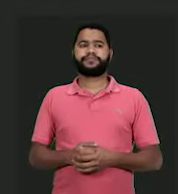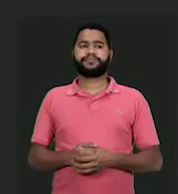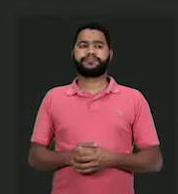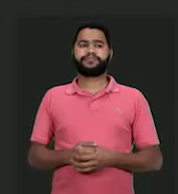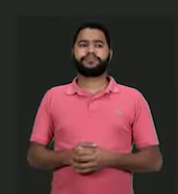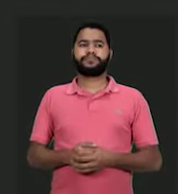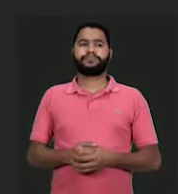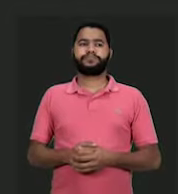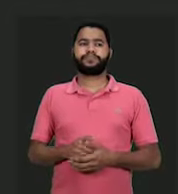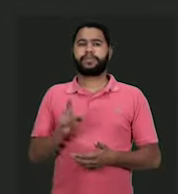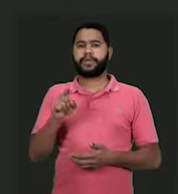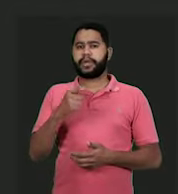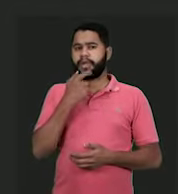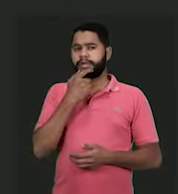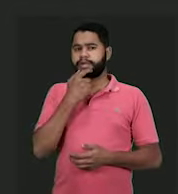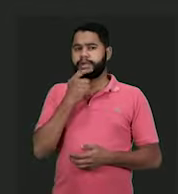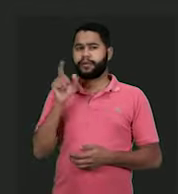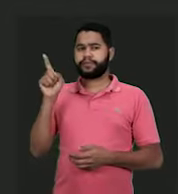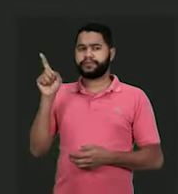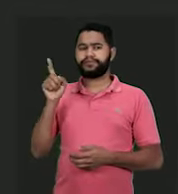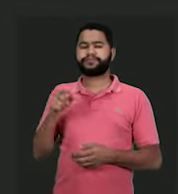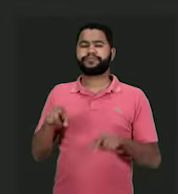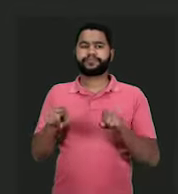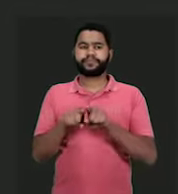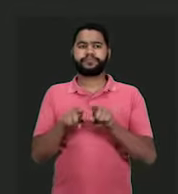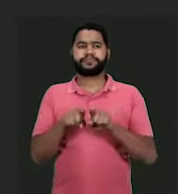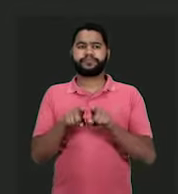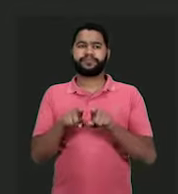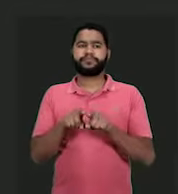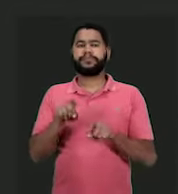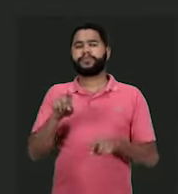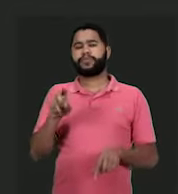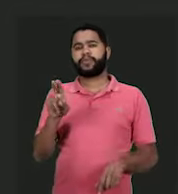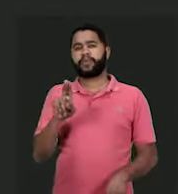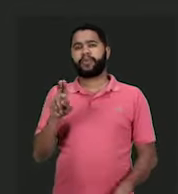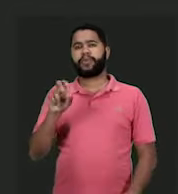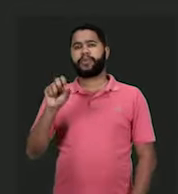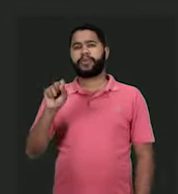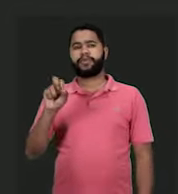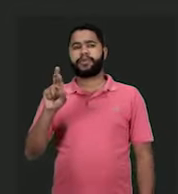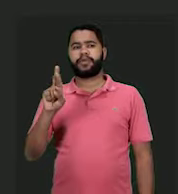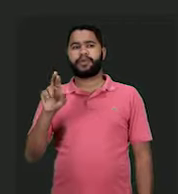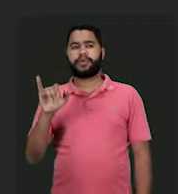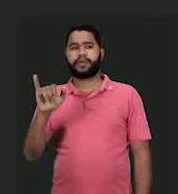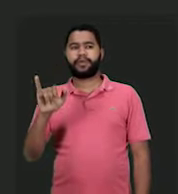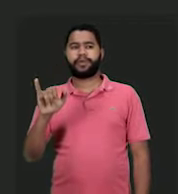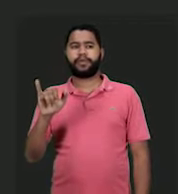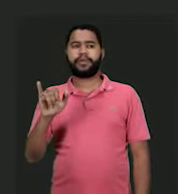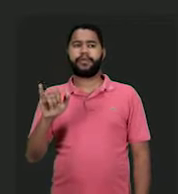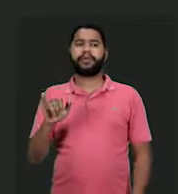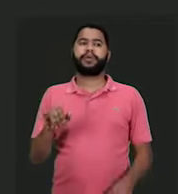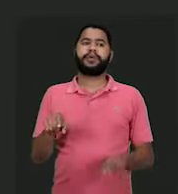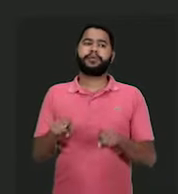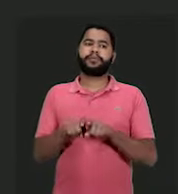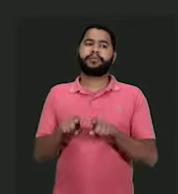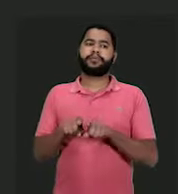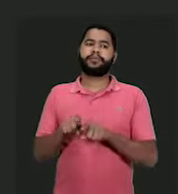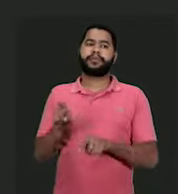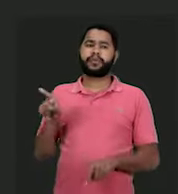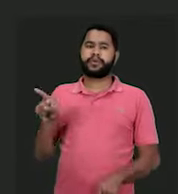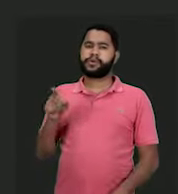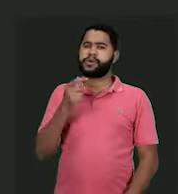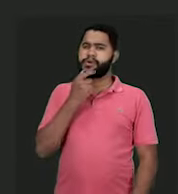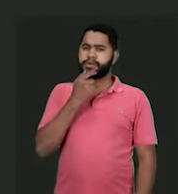Factor, né, também chamado de SRI, iniciais de Sex Determining Region of Y